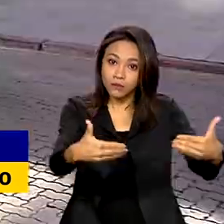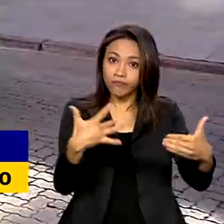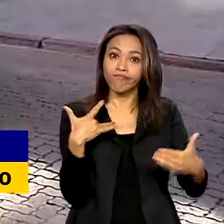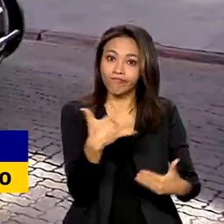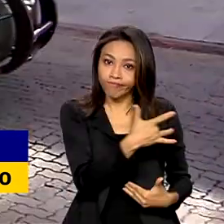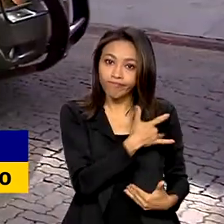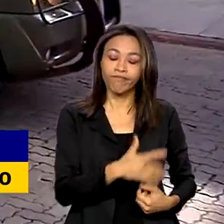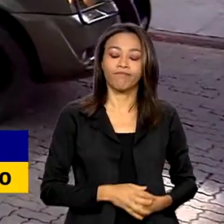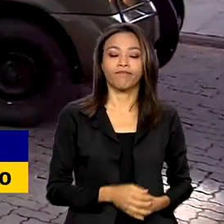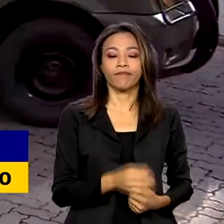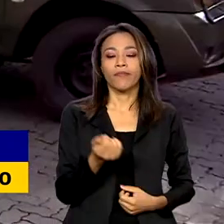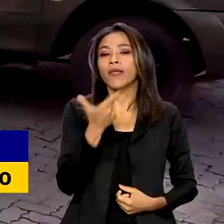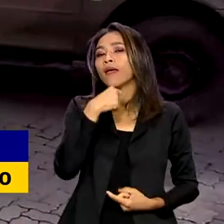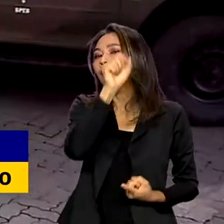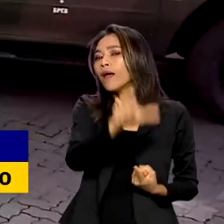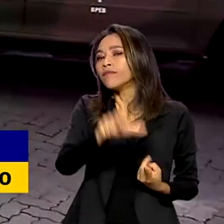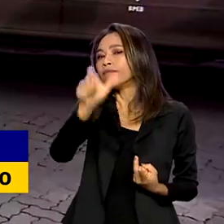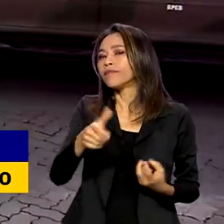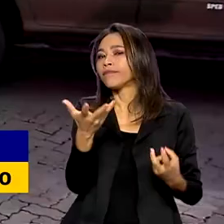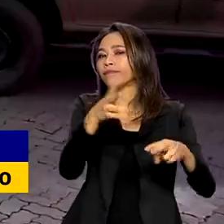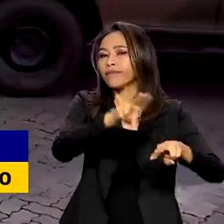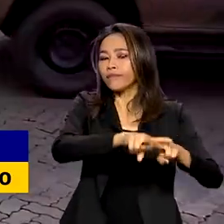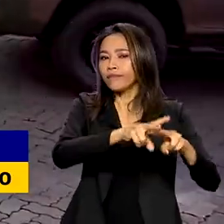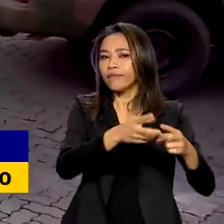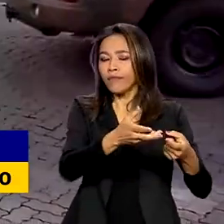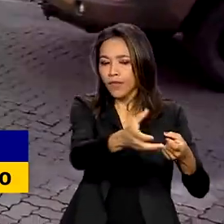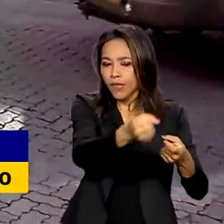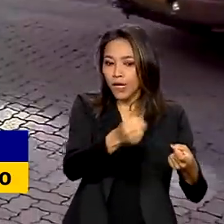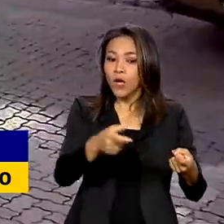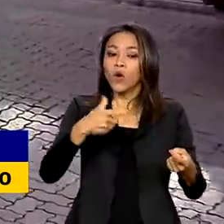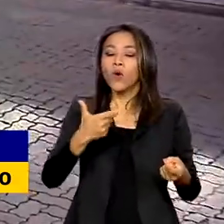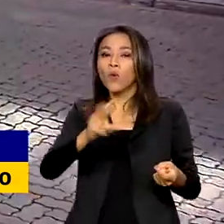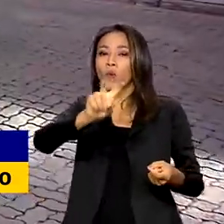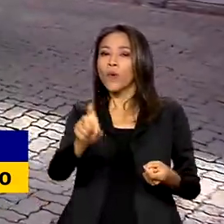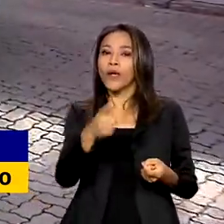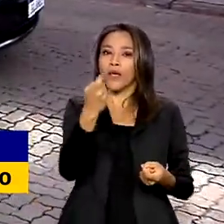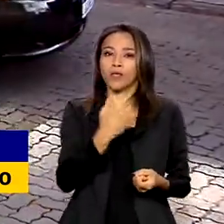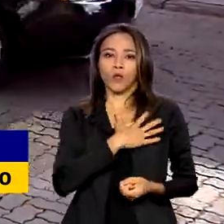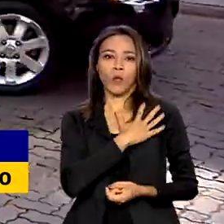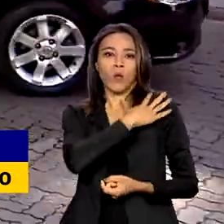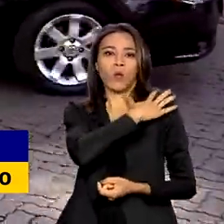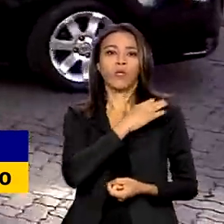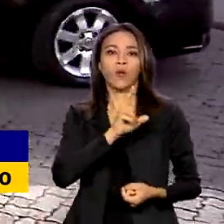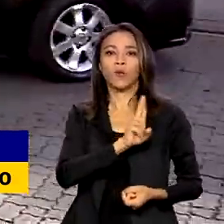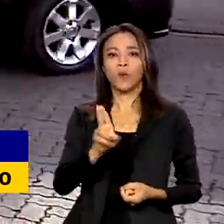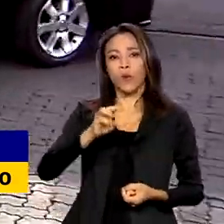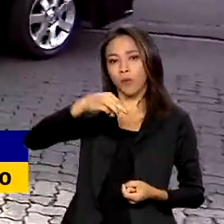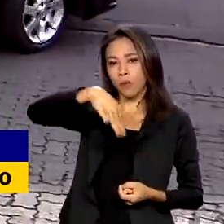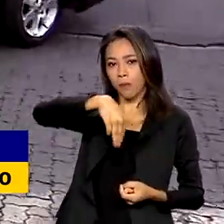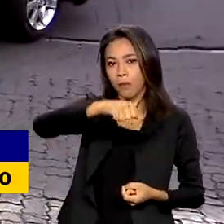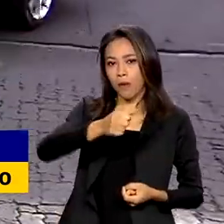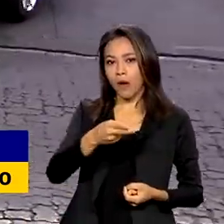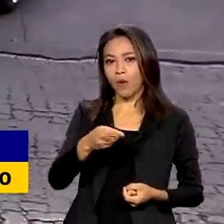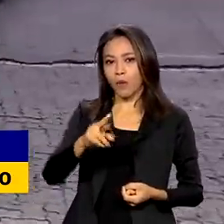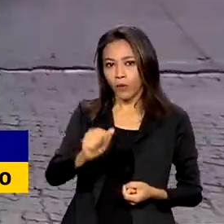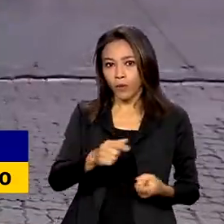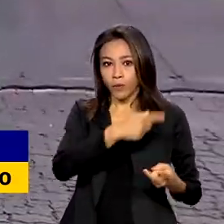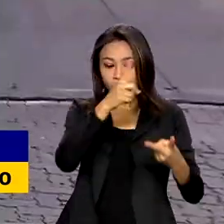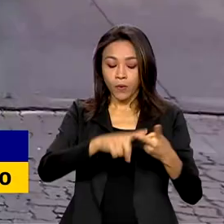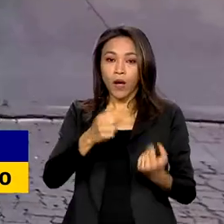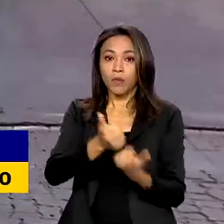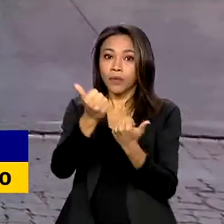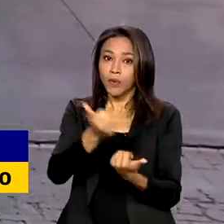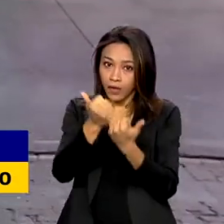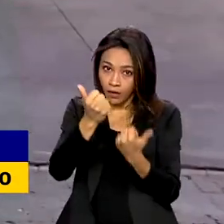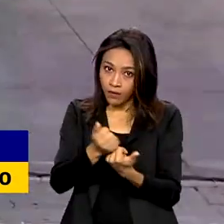entre os detidos está o ex ajudante de ordens de bolsonaro Tenente Coronel mauricídio além de assessores pessoais